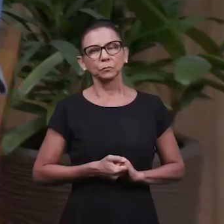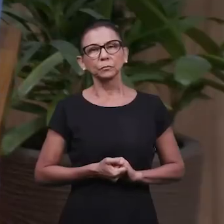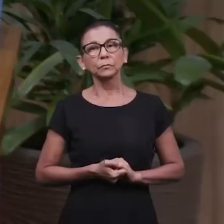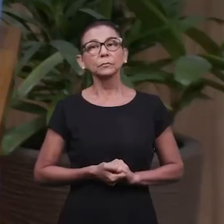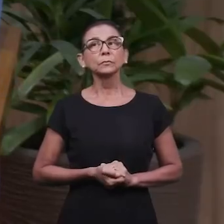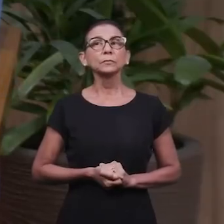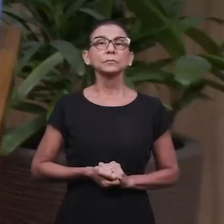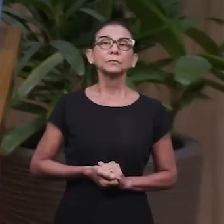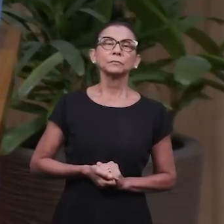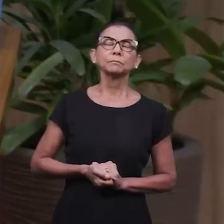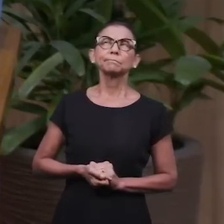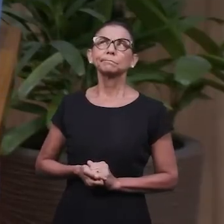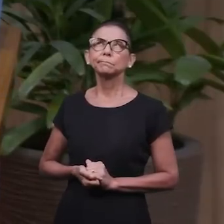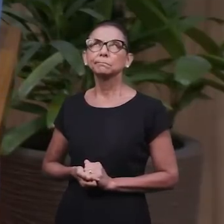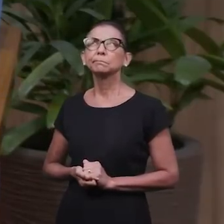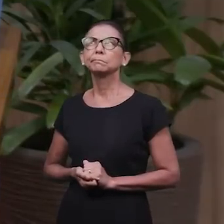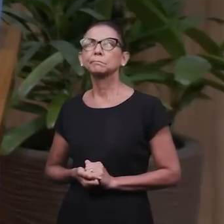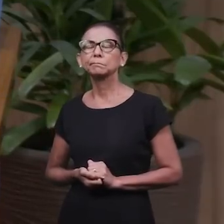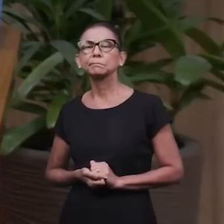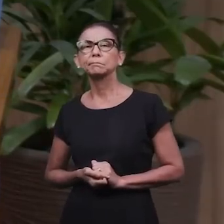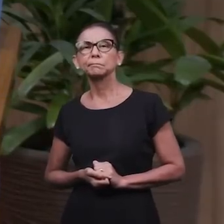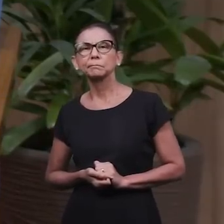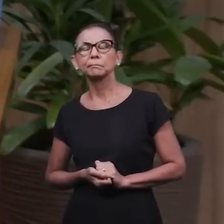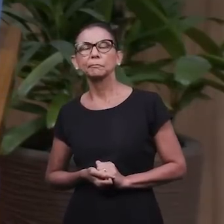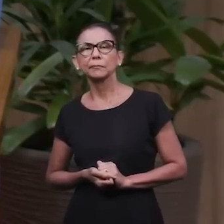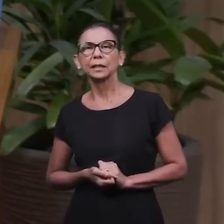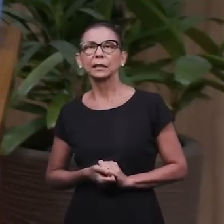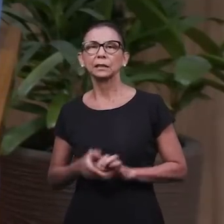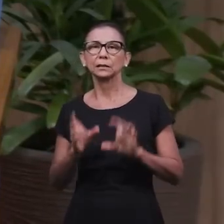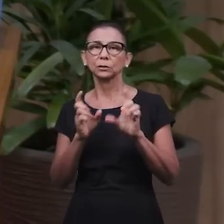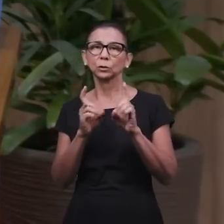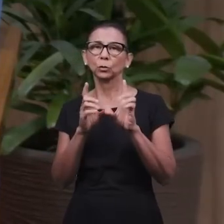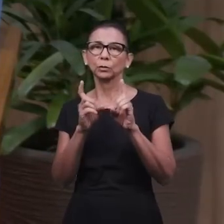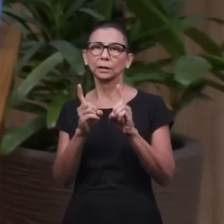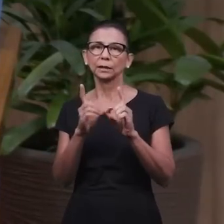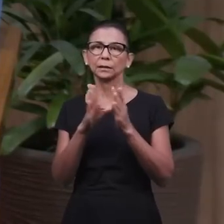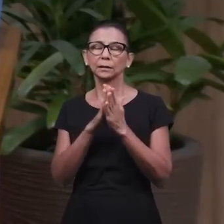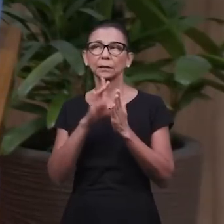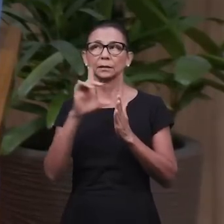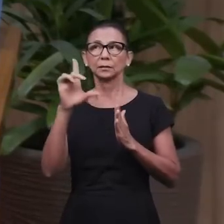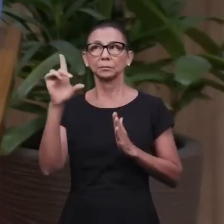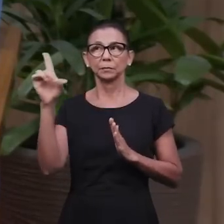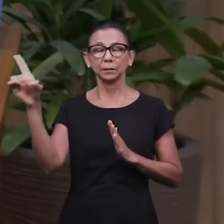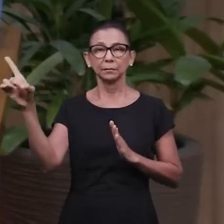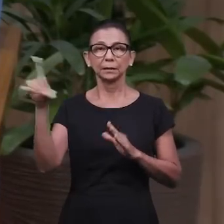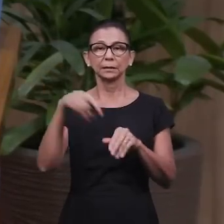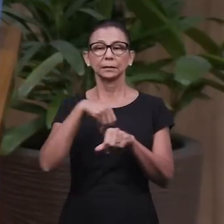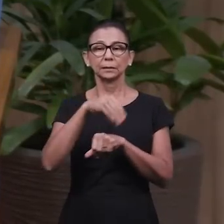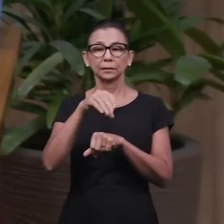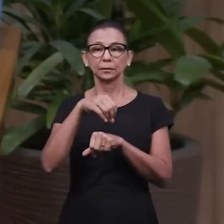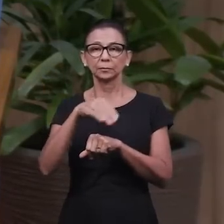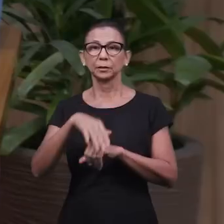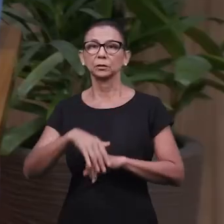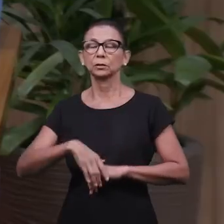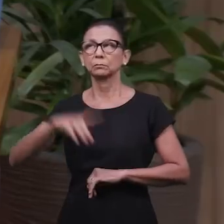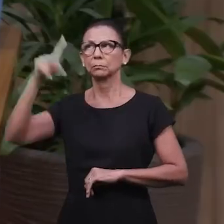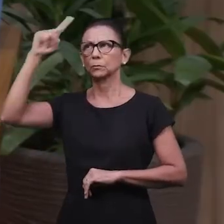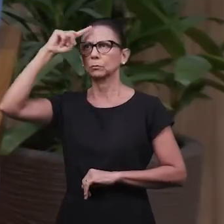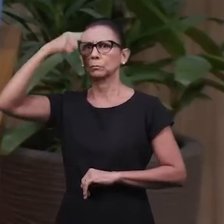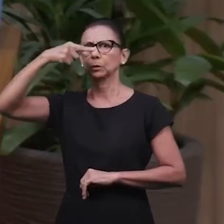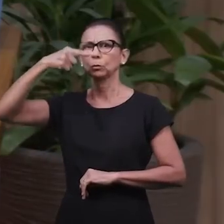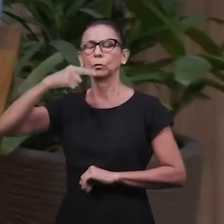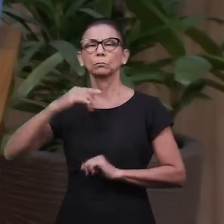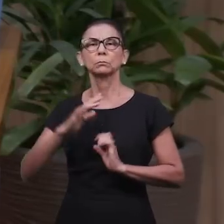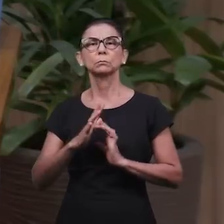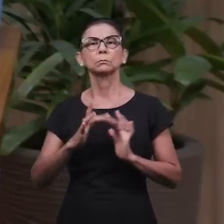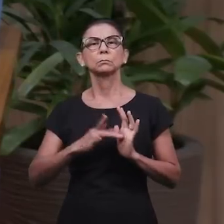Jesus. Transmitir e ensinar as doutrinas bíblicas são ordenanças do Senhor Jesus e que a igreja